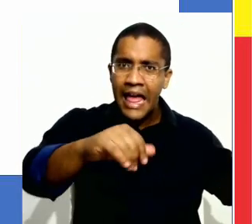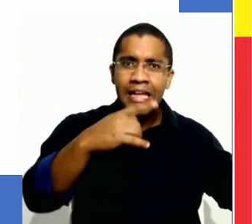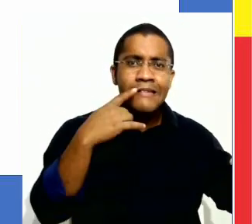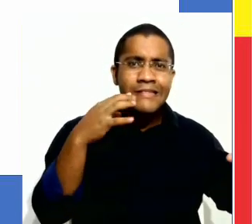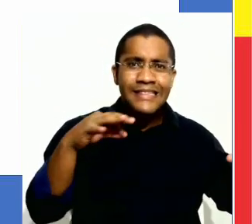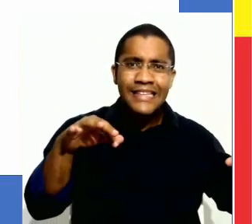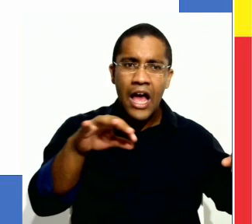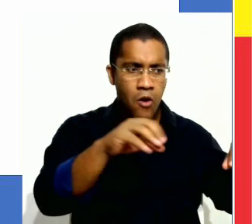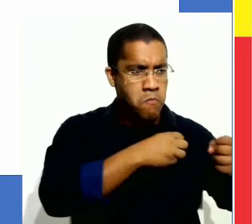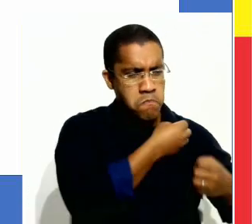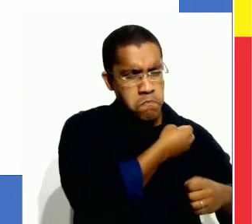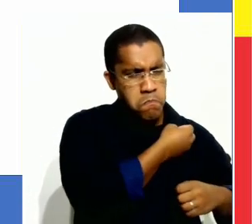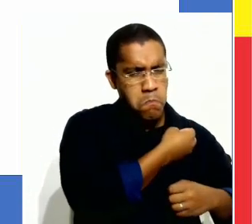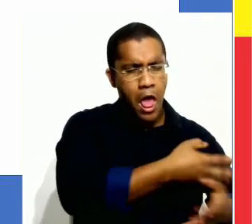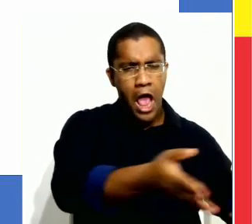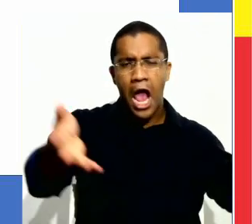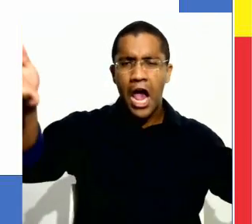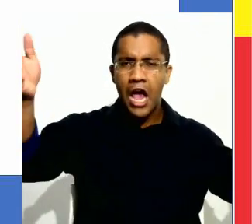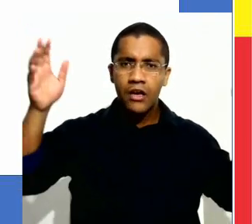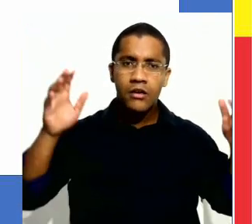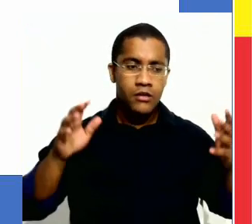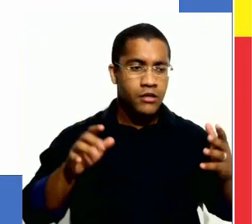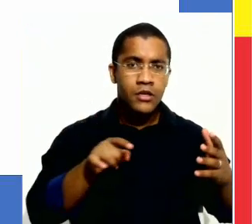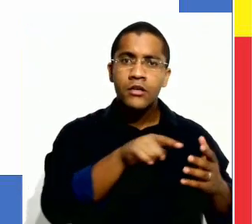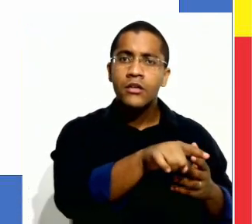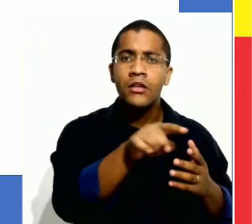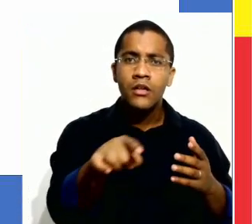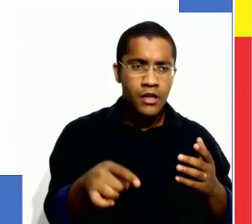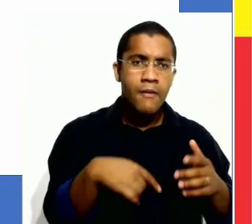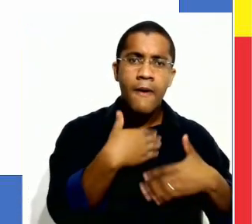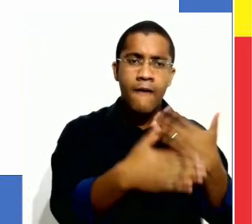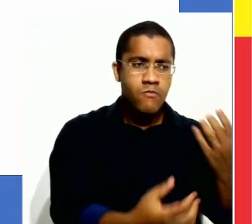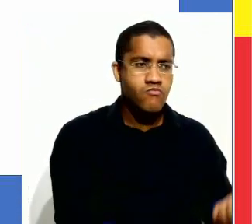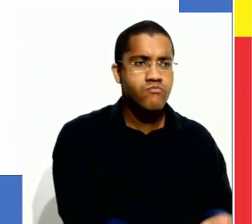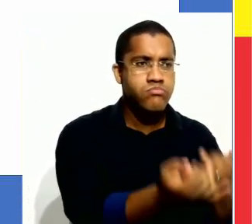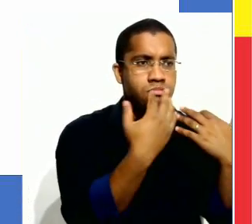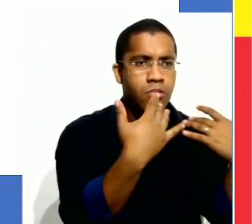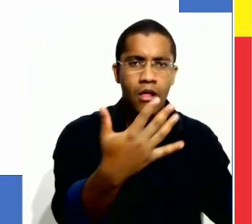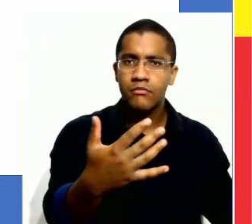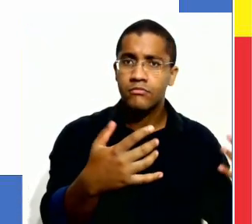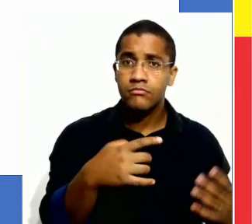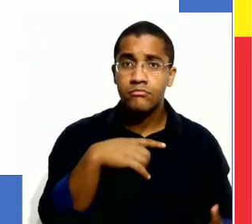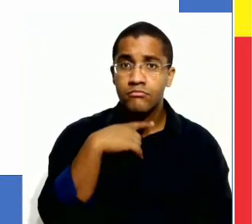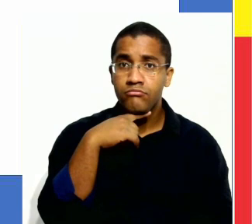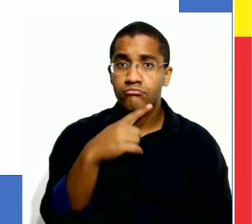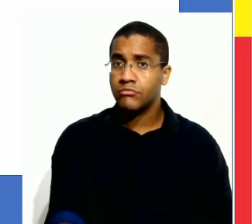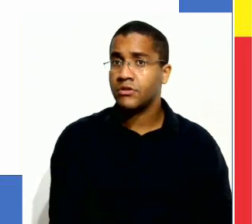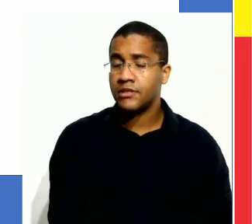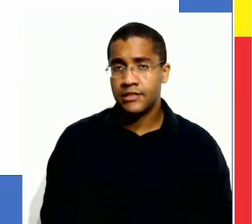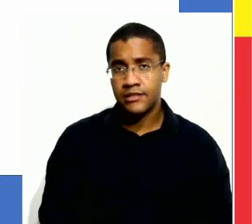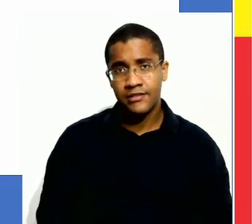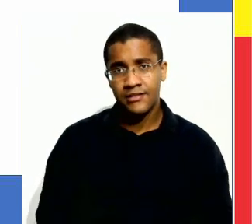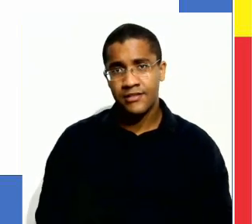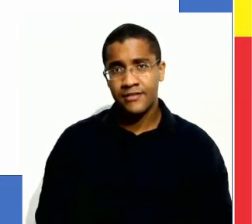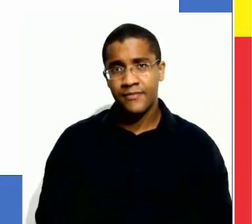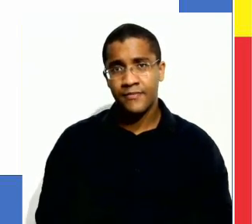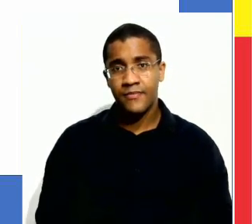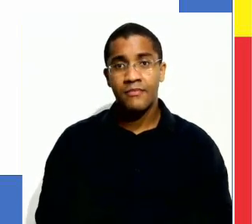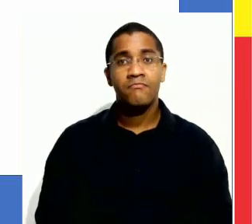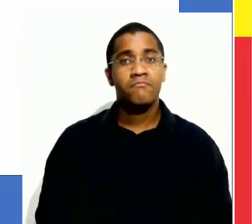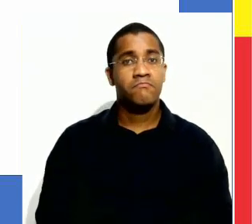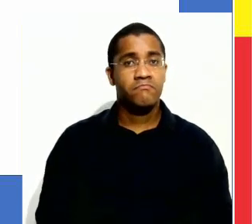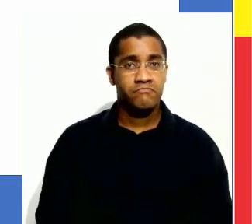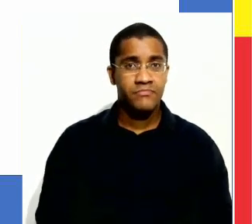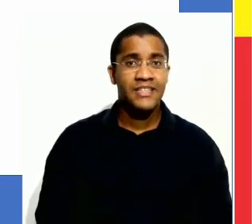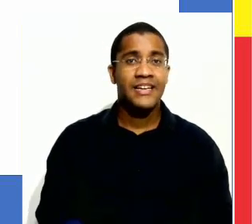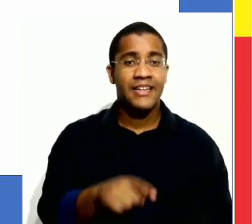crescesse. Era o ano de 146 AC. Chegou o fim